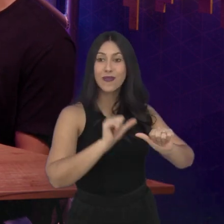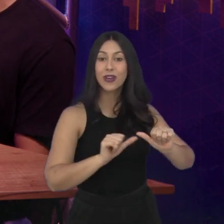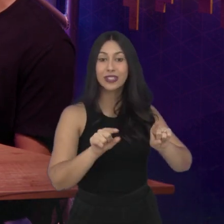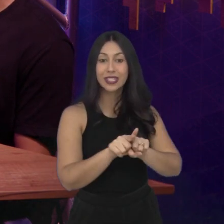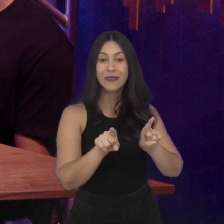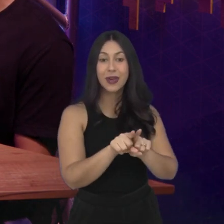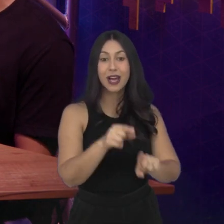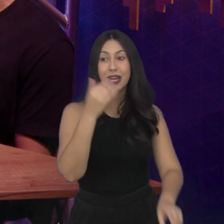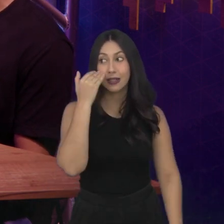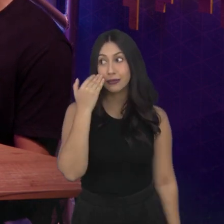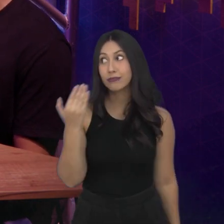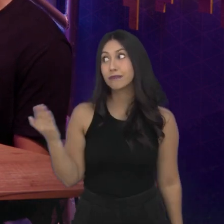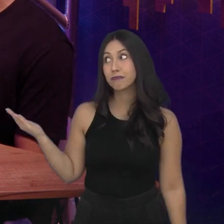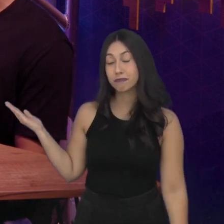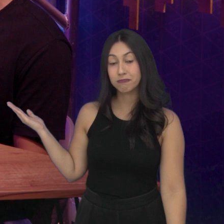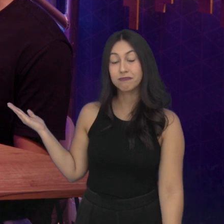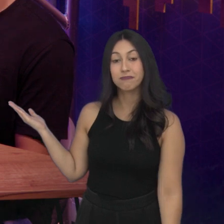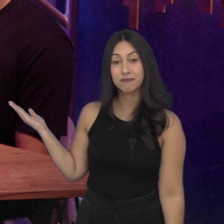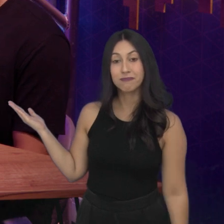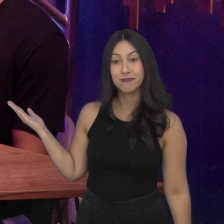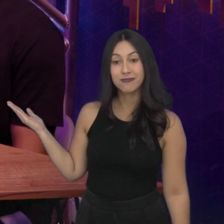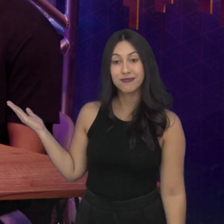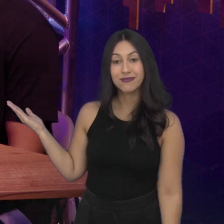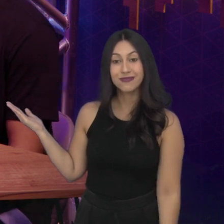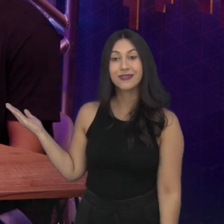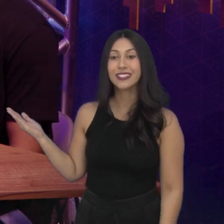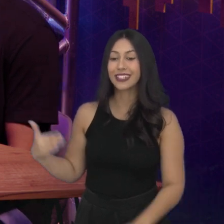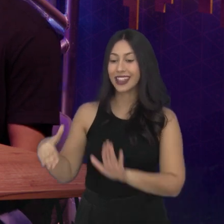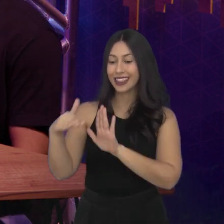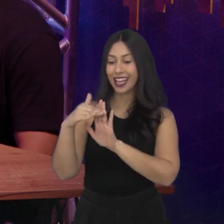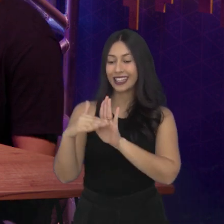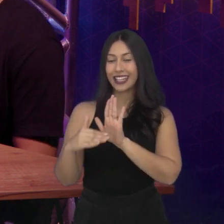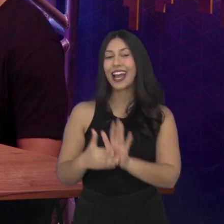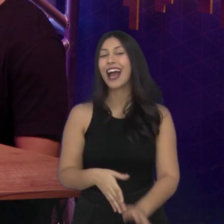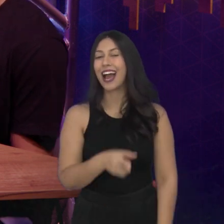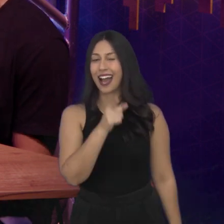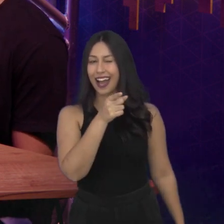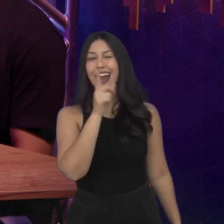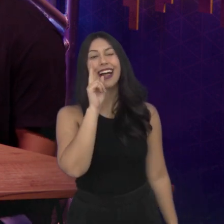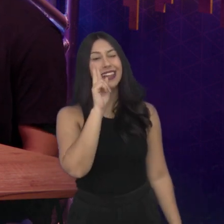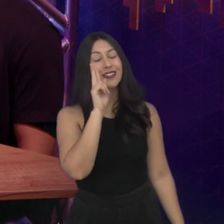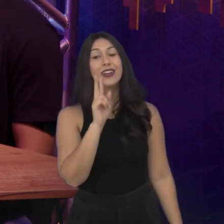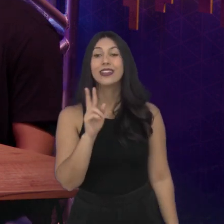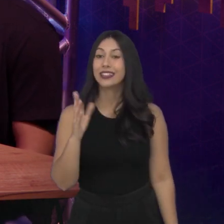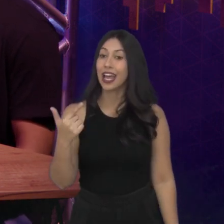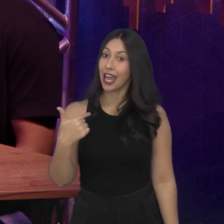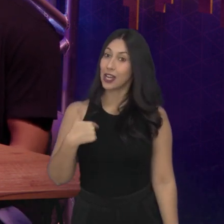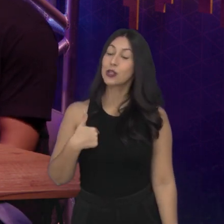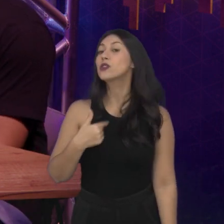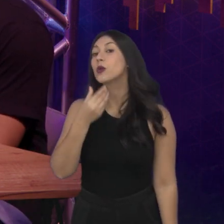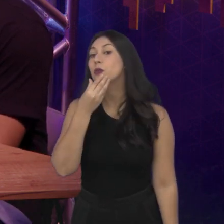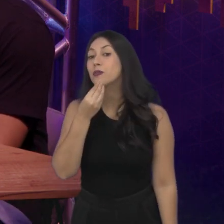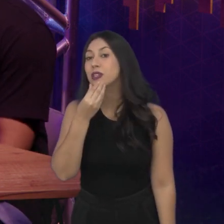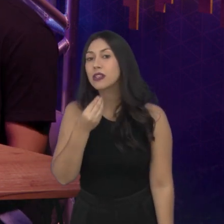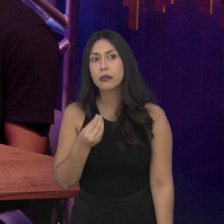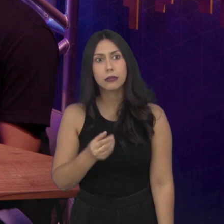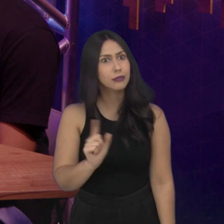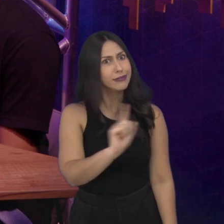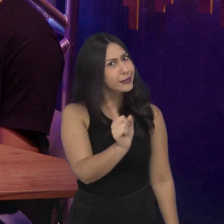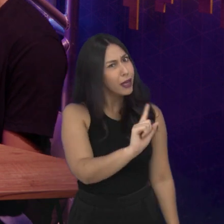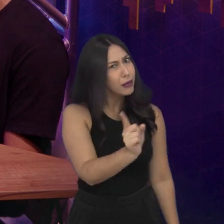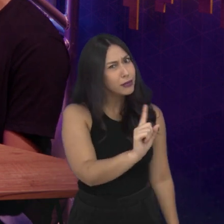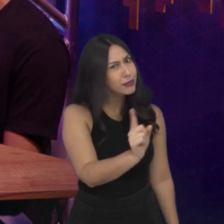O Menino, a Topeira, a Raposa e o Cavalo. Acertei a sequência. Lembrou a ordem, sabe? Eu sou o menino e aí...